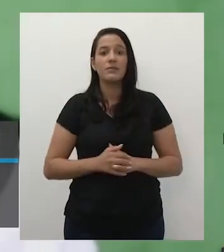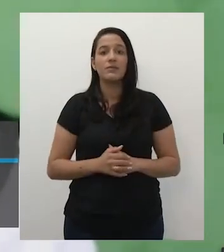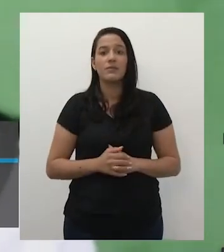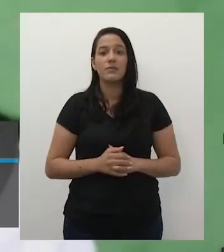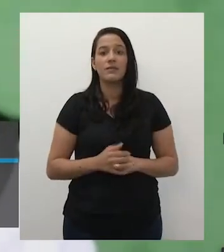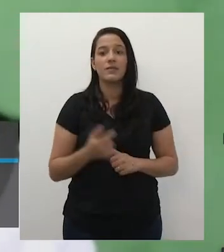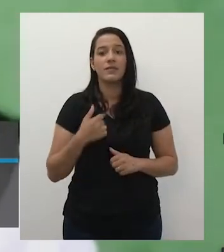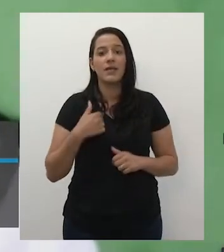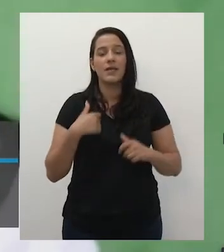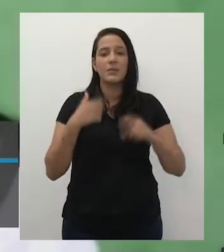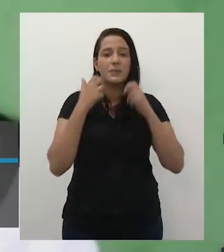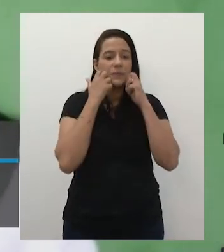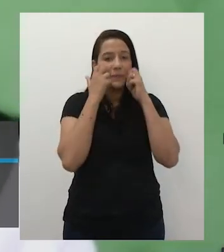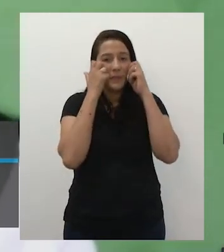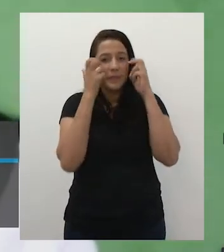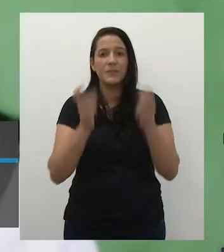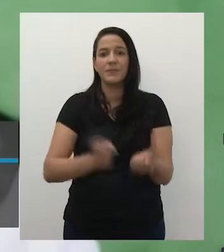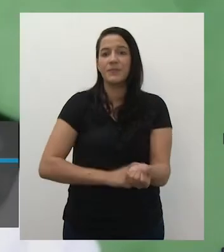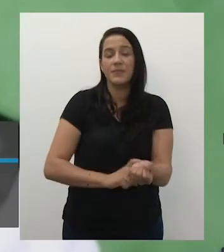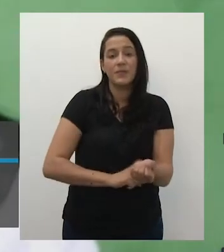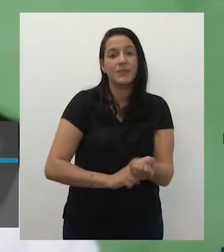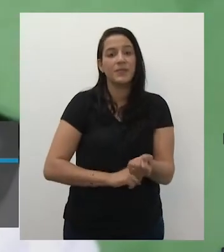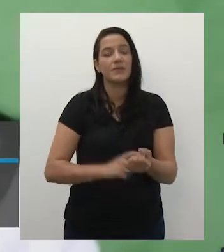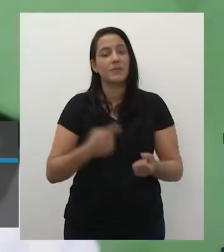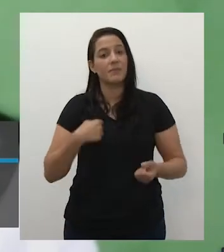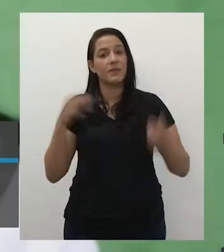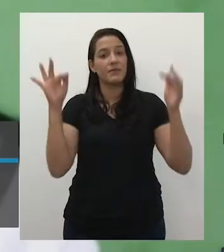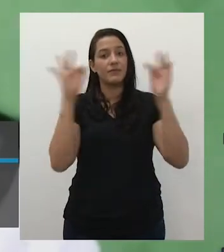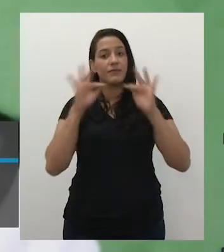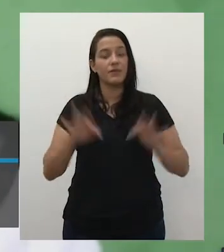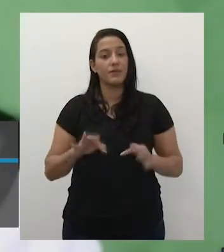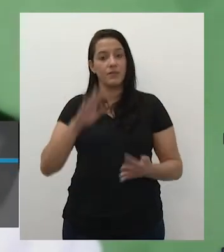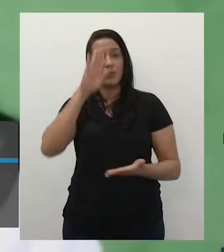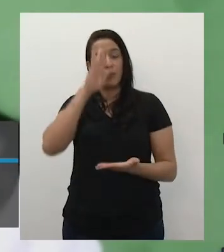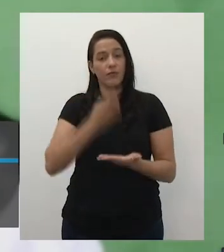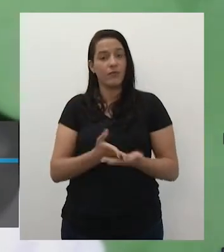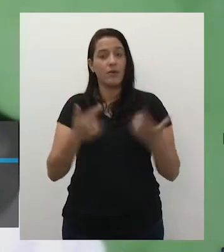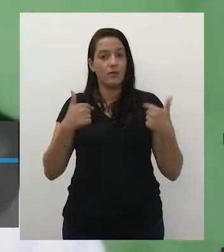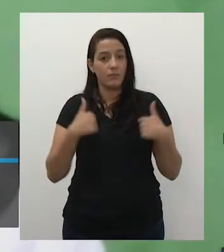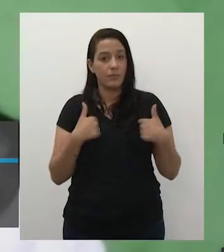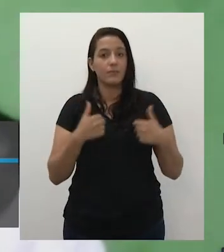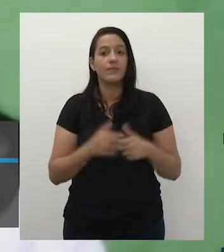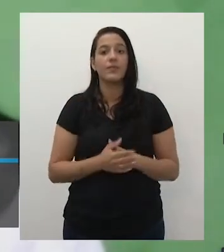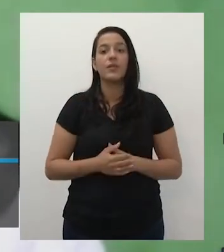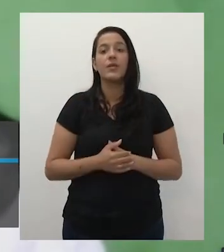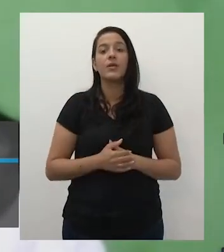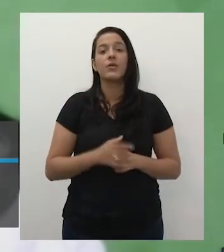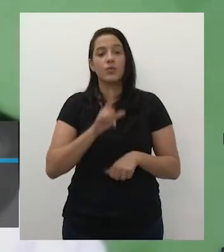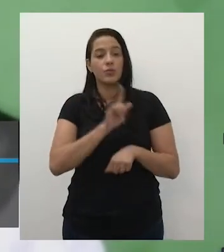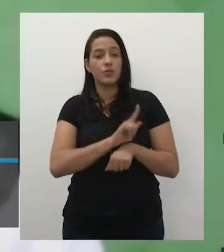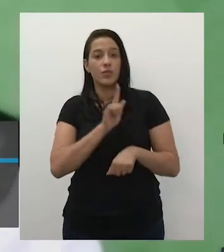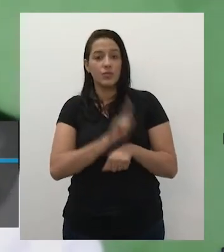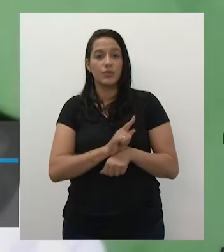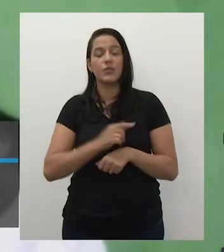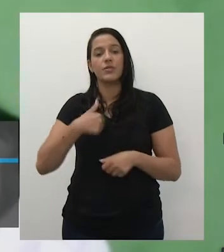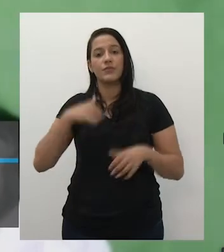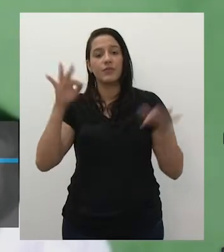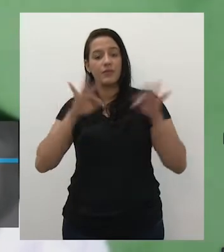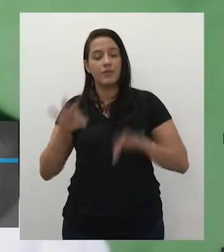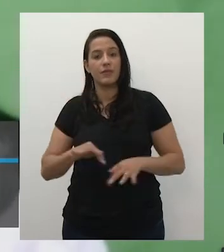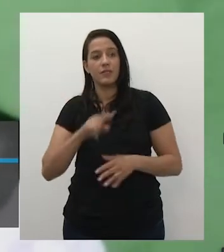ficou curiosa e ansiosa para conhecê-la, pois não havia ninguém de diferente no nosso meio. Após um longo tempo